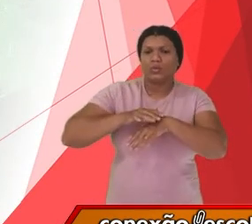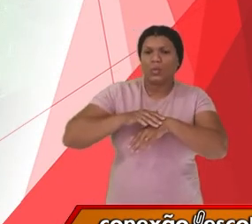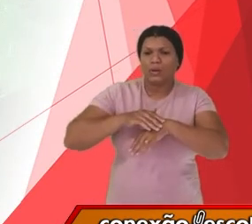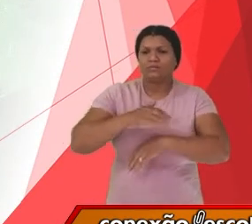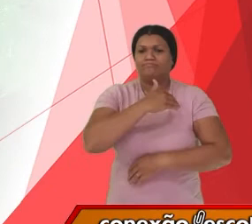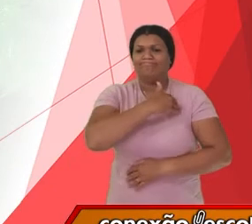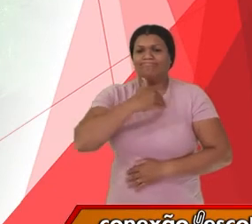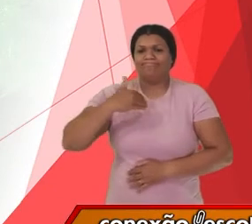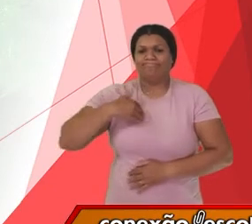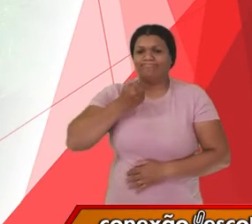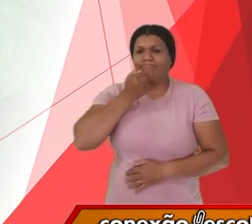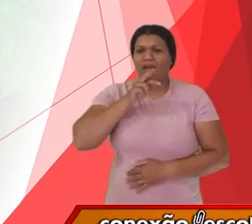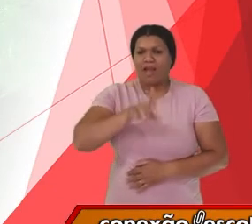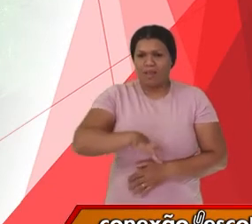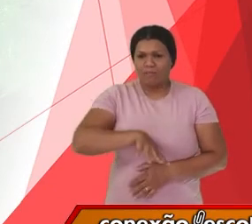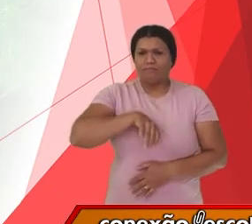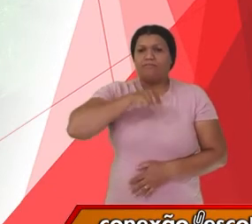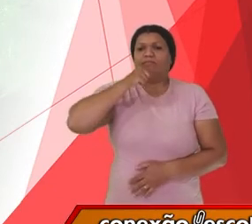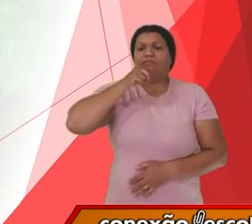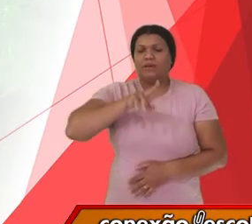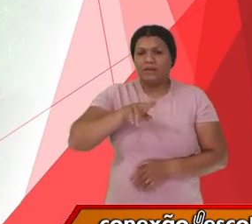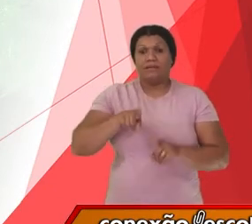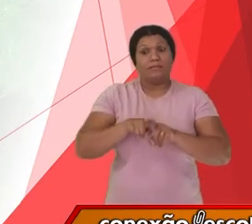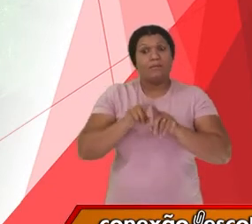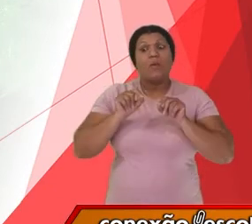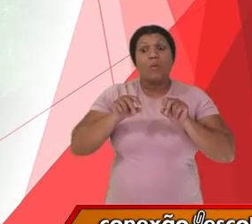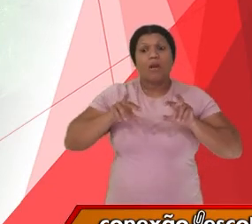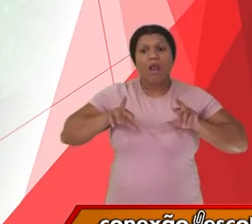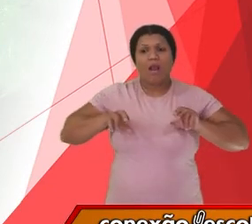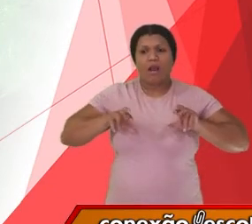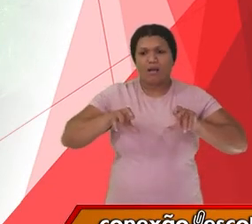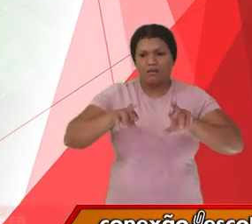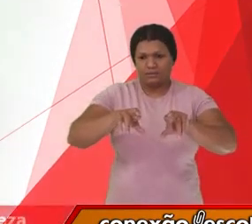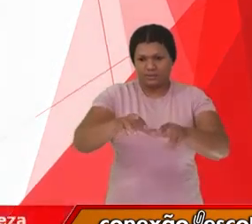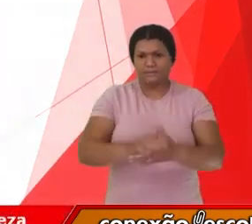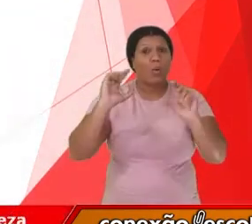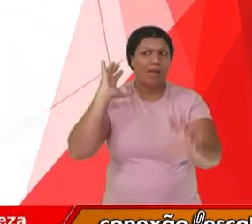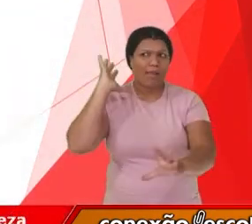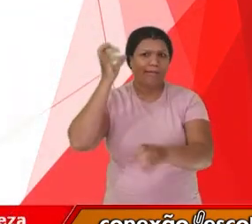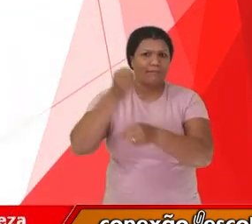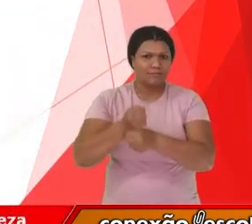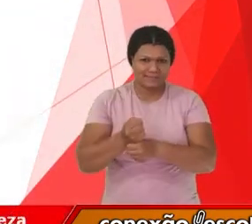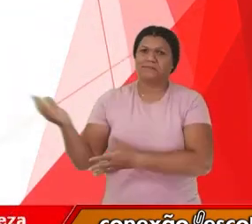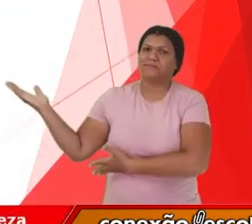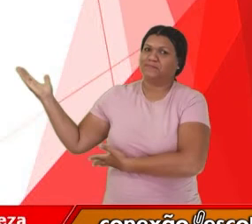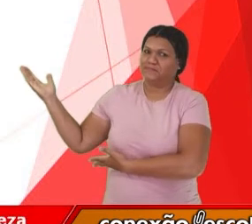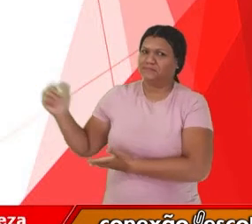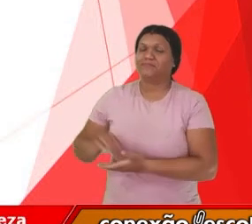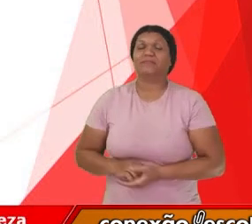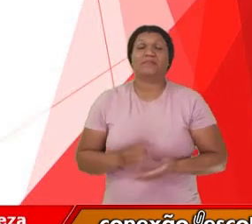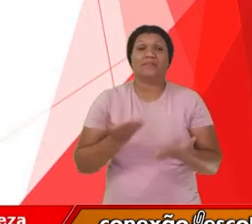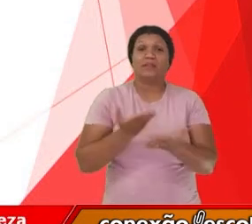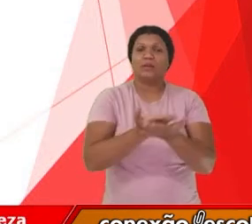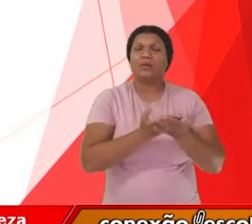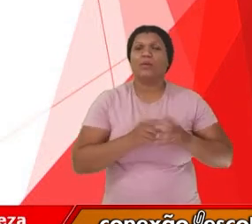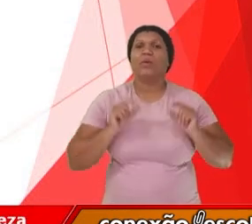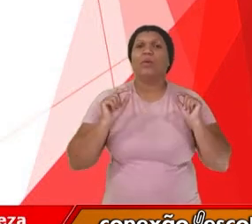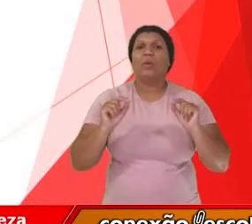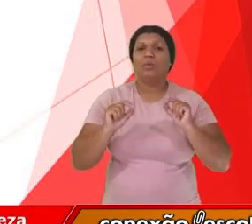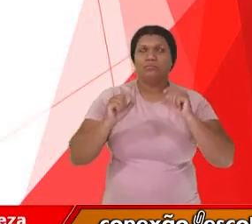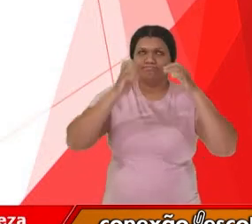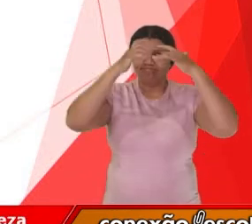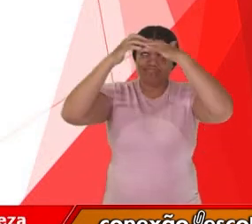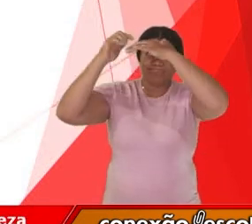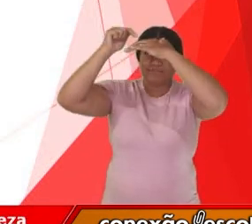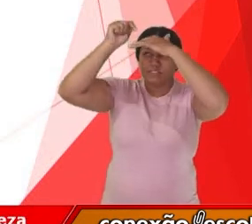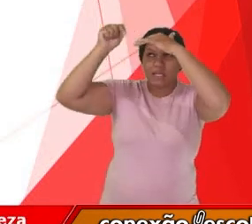E, finalmente, vamos revisar a nossa aula. Estudamos, então, que os neurônios são células do